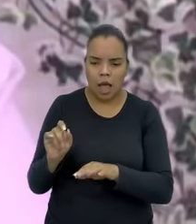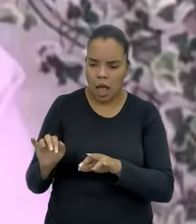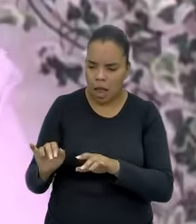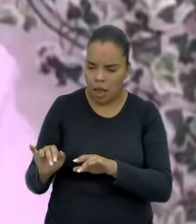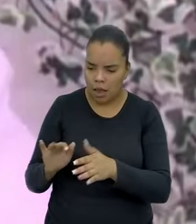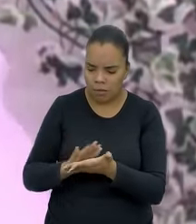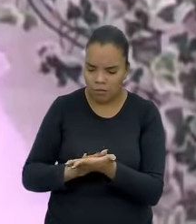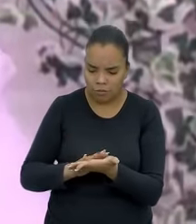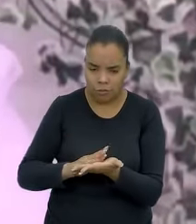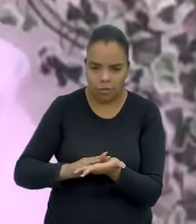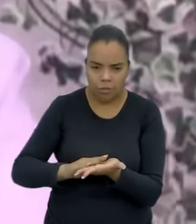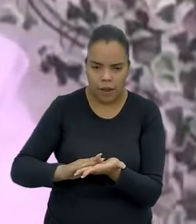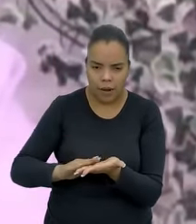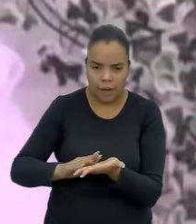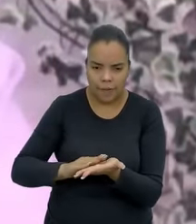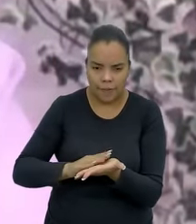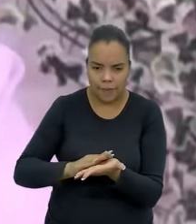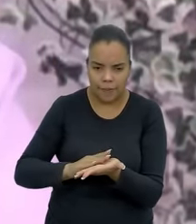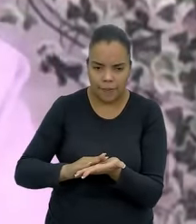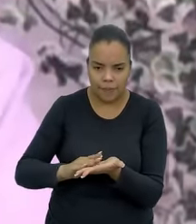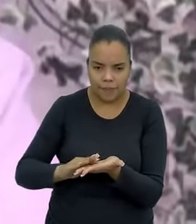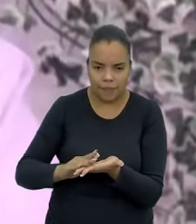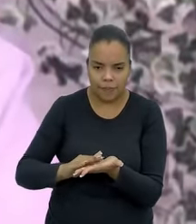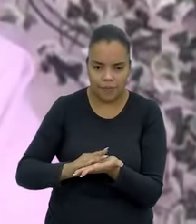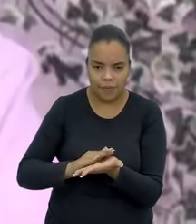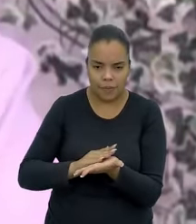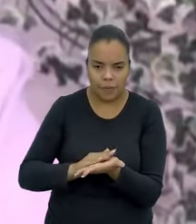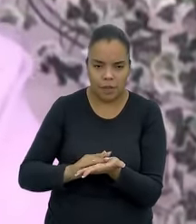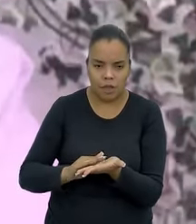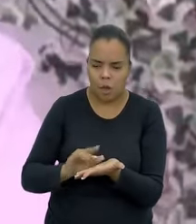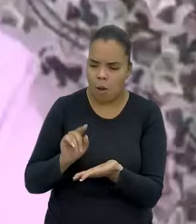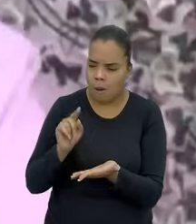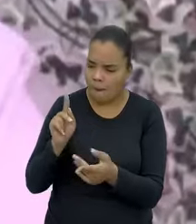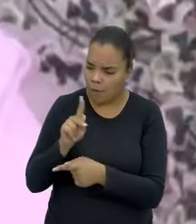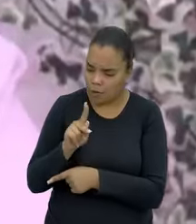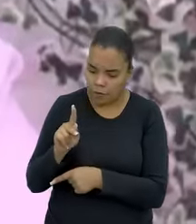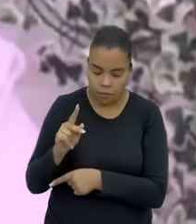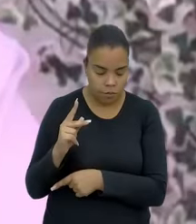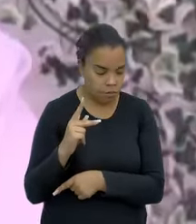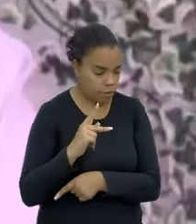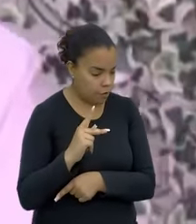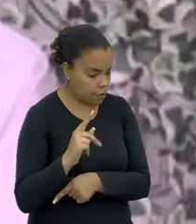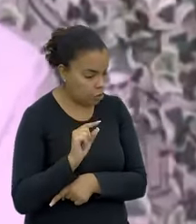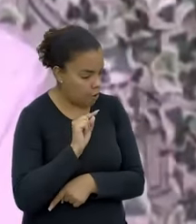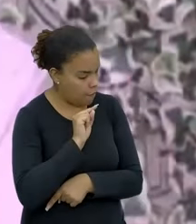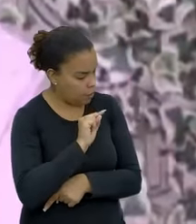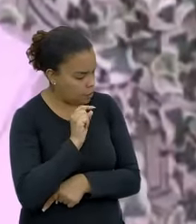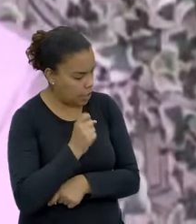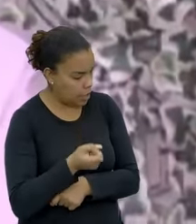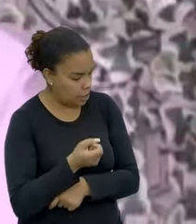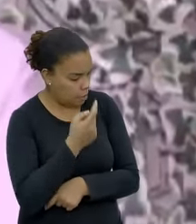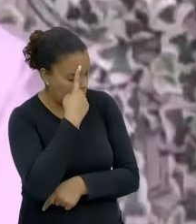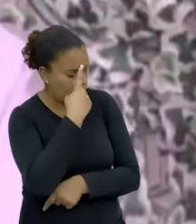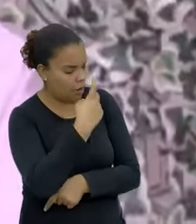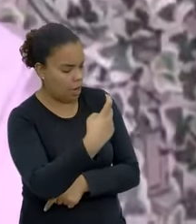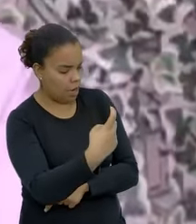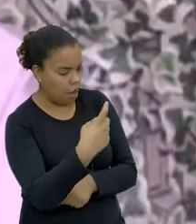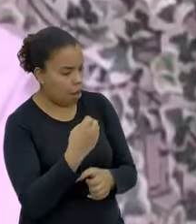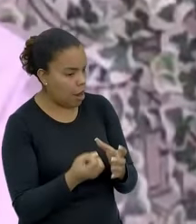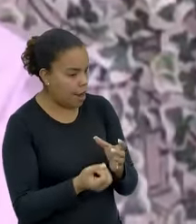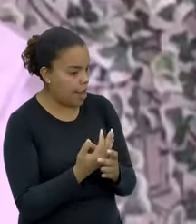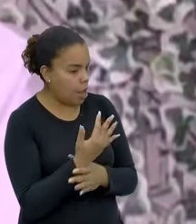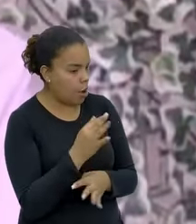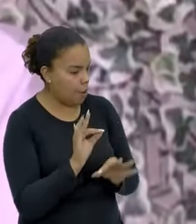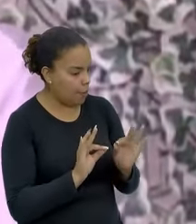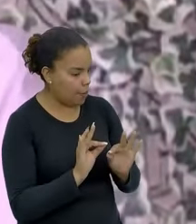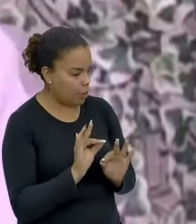Professor Você não inventou o material para você vai inventou o material para todos os cegos do mundo era isso que faltava para a